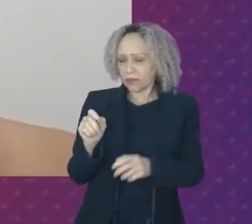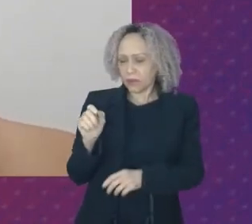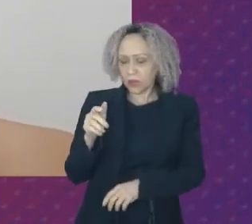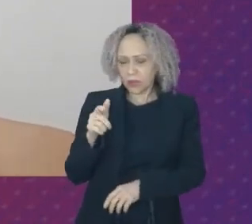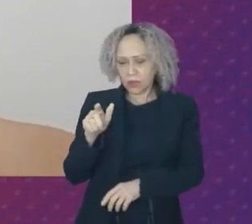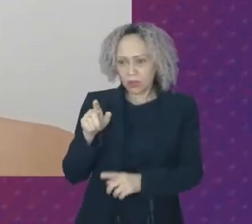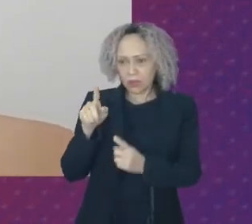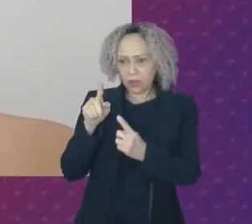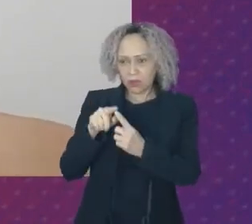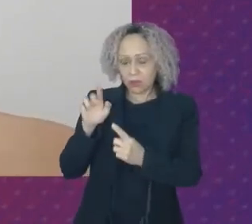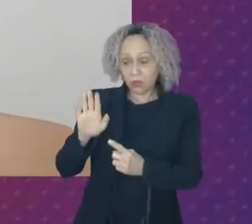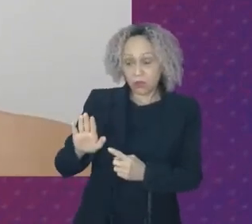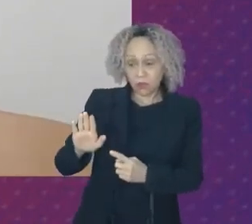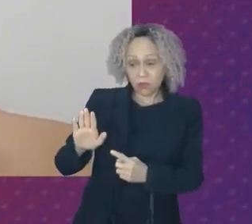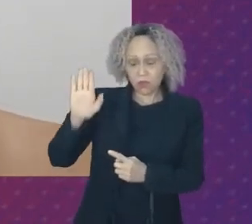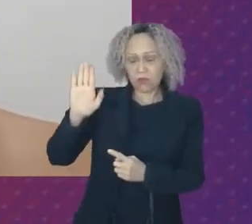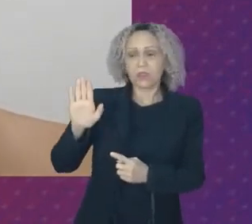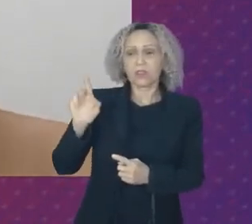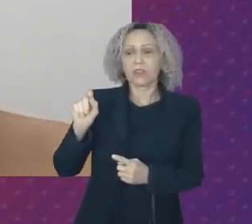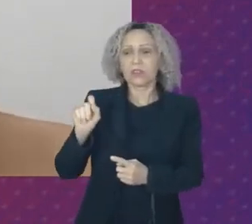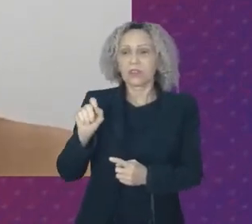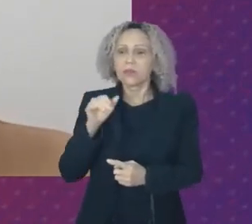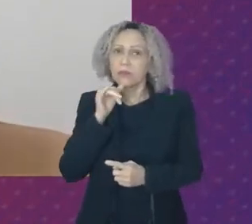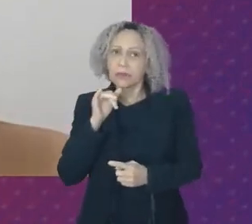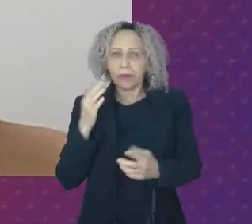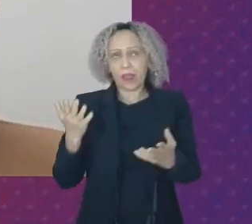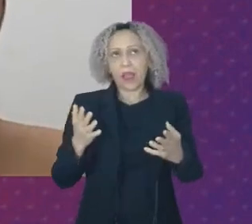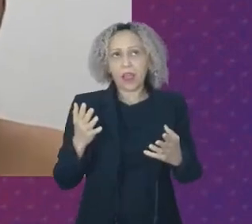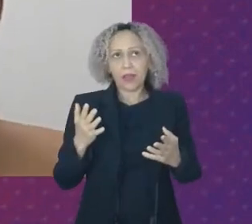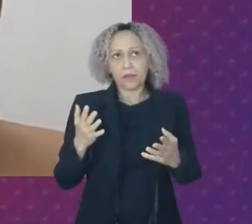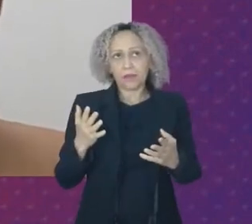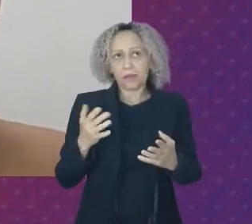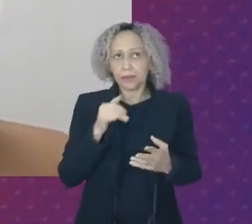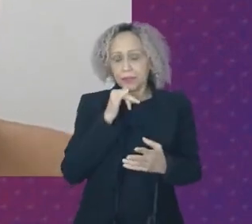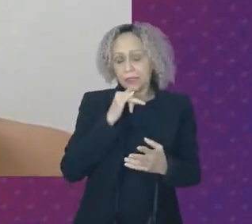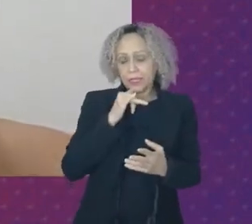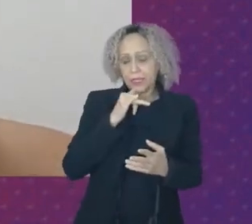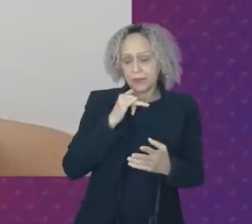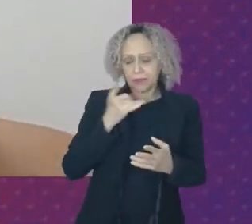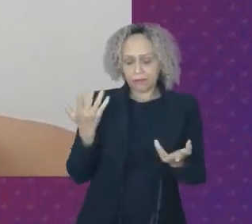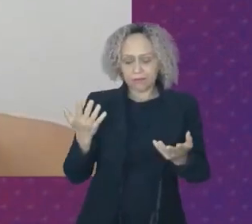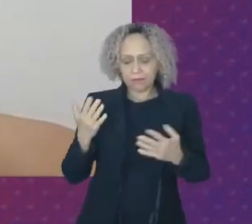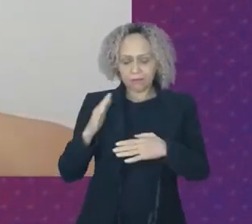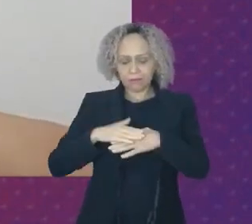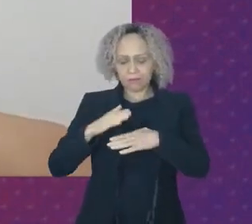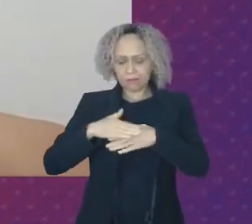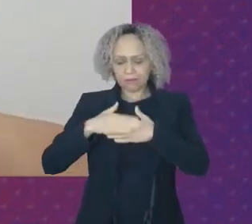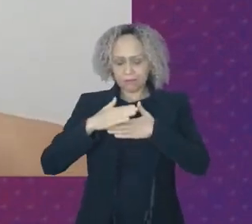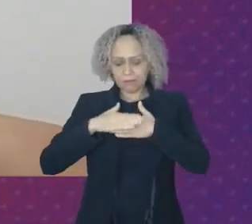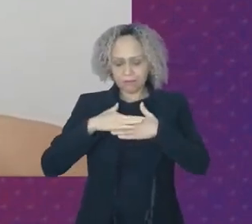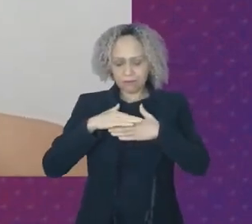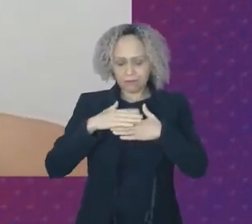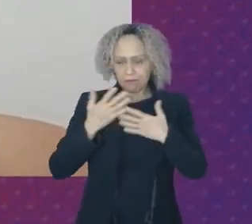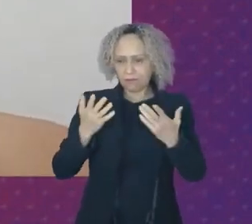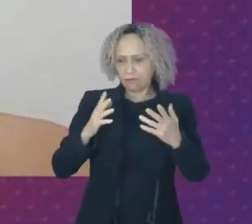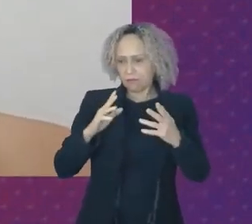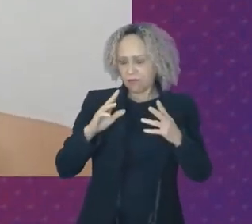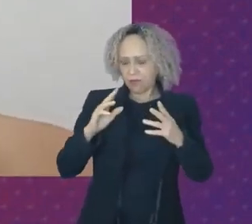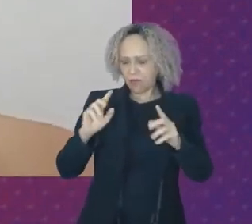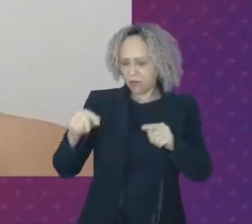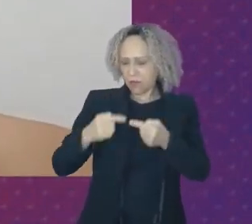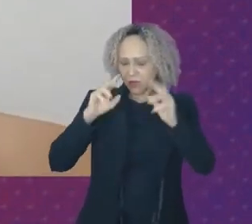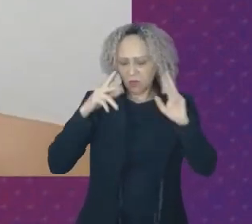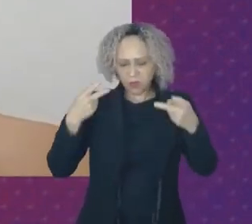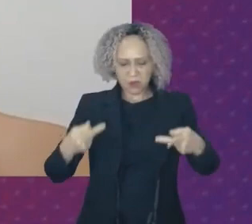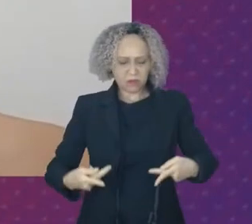humanizar a marca, eu vou humanizar a minha imagem, eu falo marca aqui, mas isso é vício de publicitário, tá?